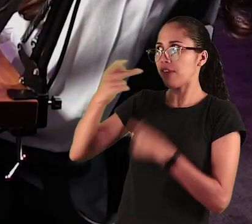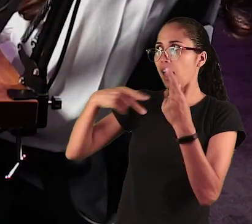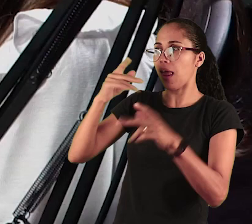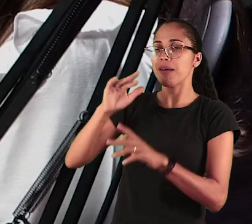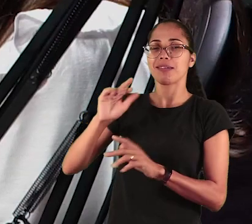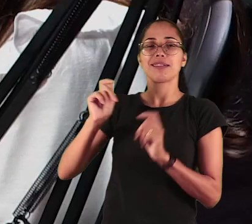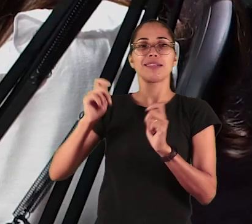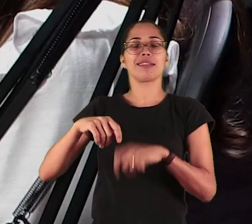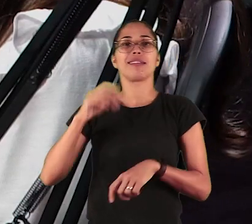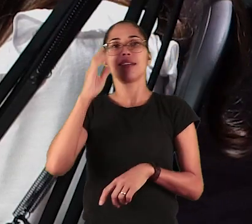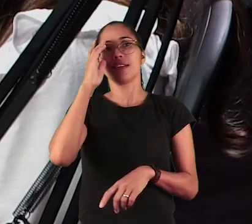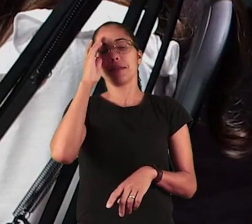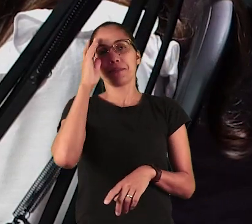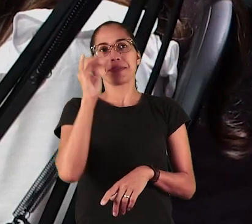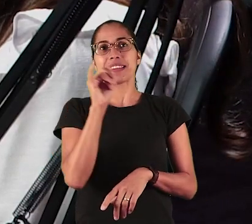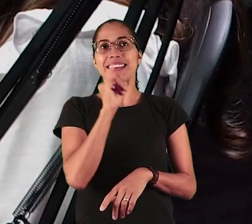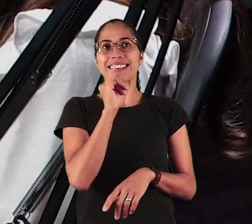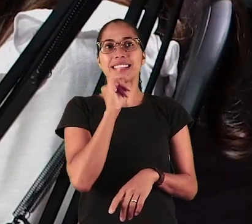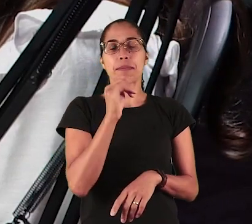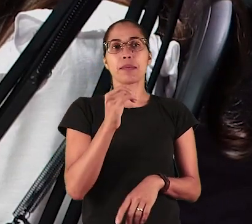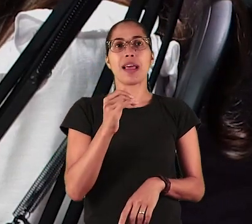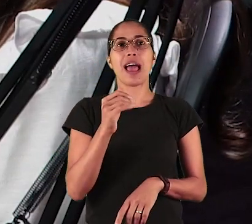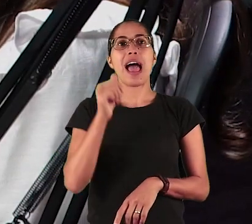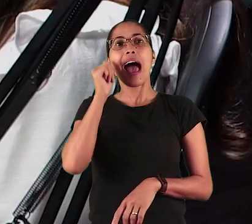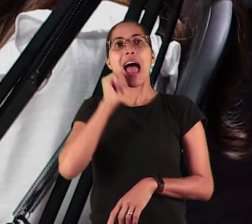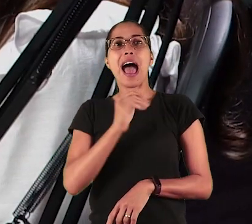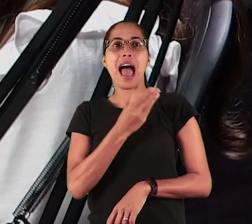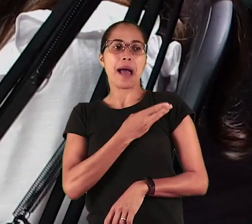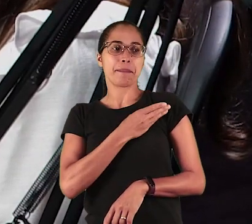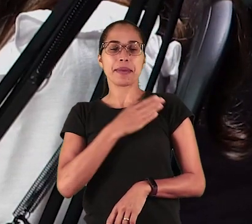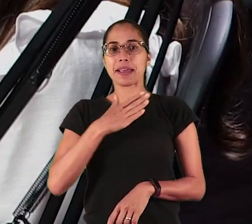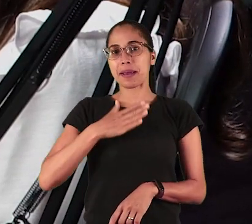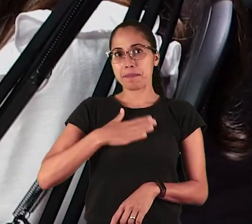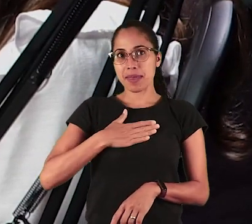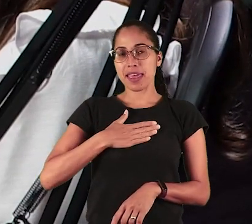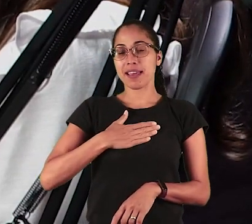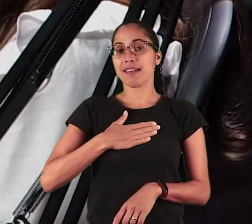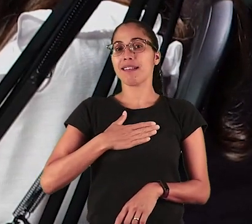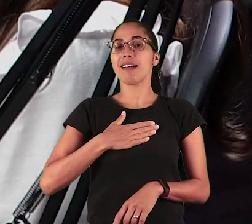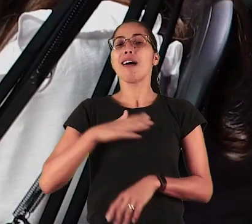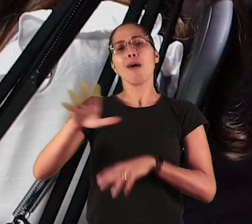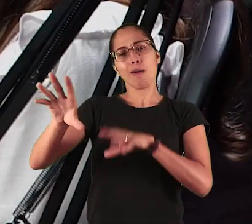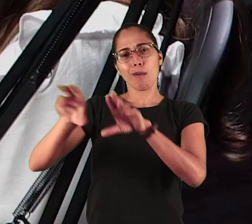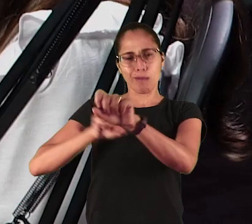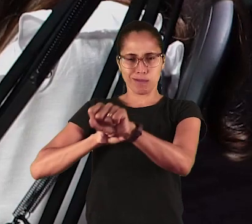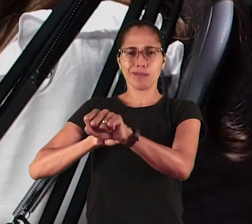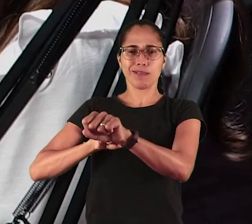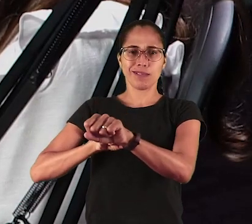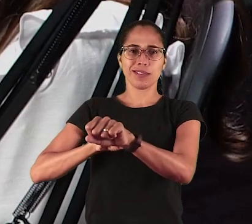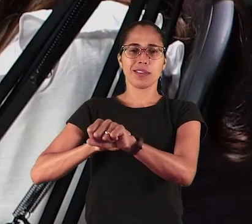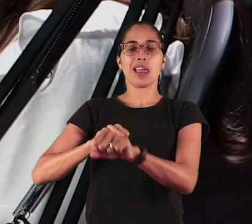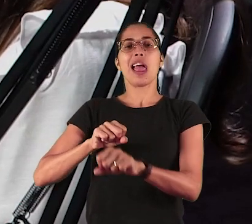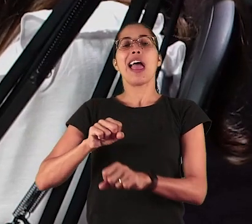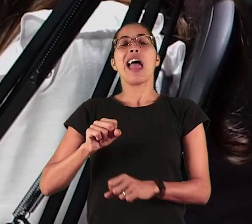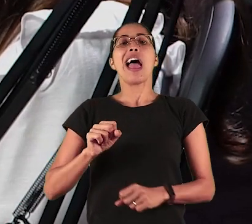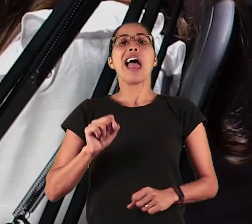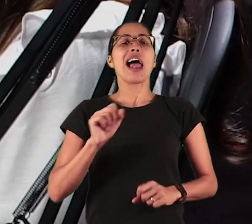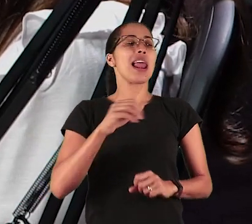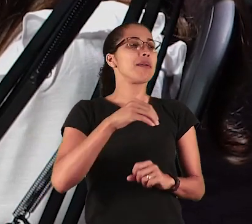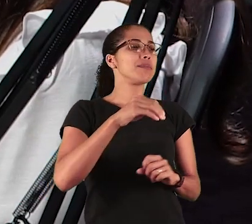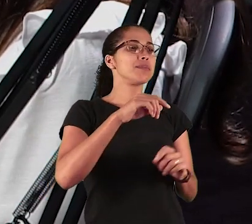prevereco e mulheres acabavam que eu tenho muitas amigas que se formaram comigo e aí elas foram saindo né de aipim